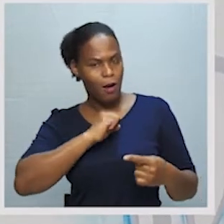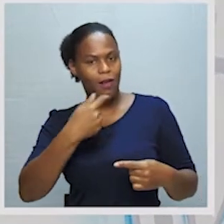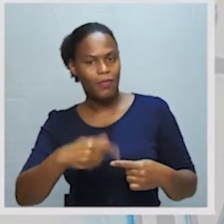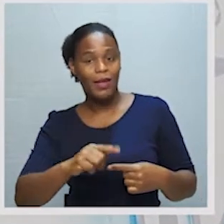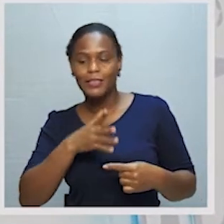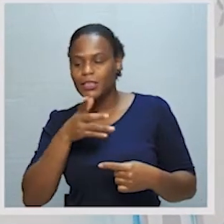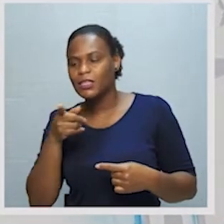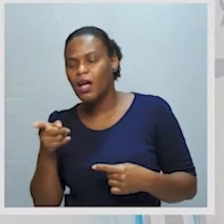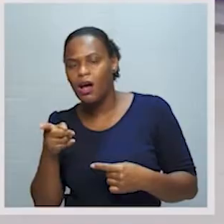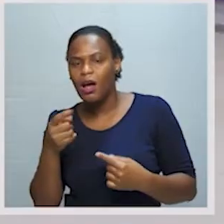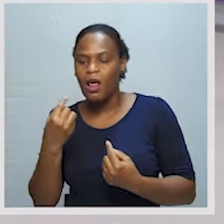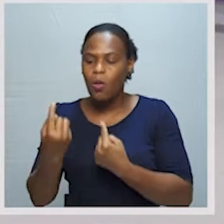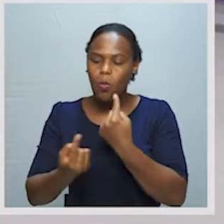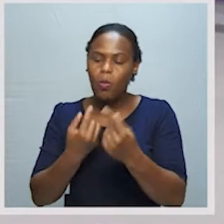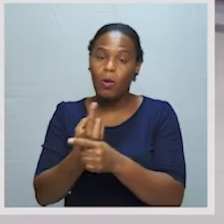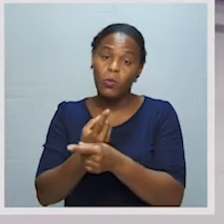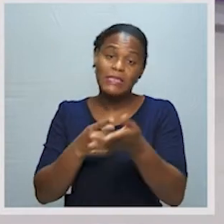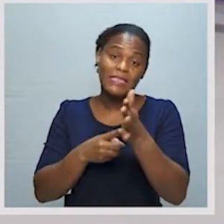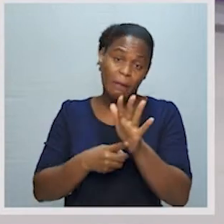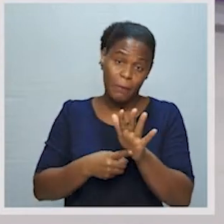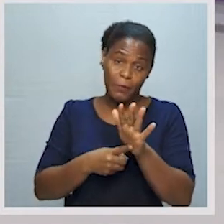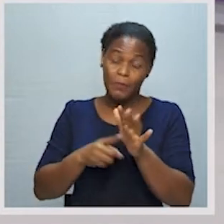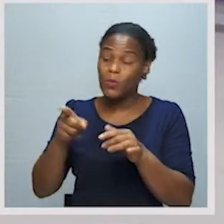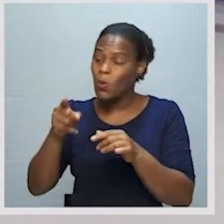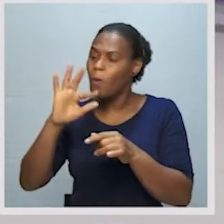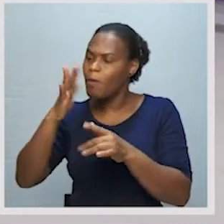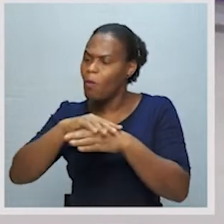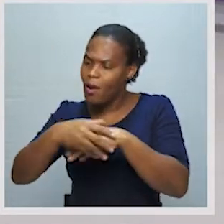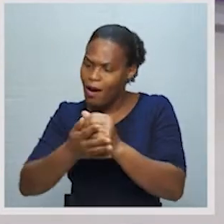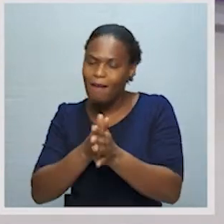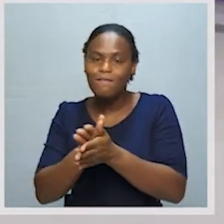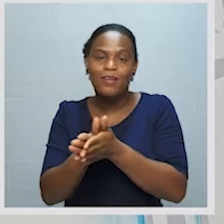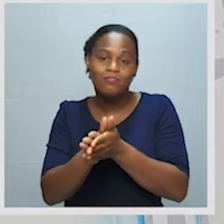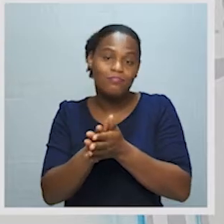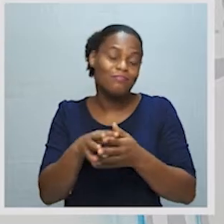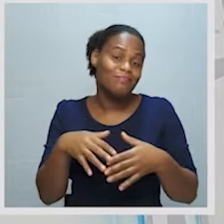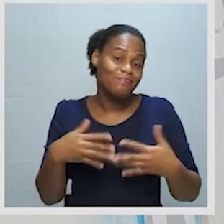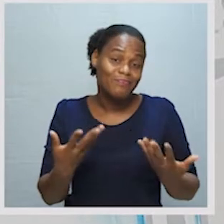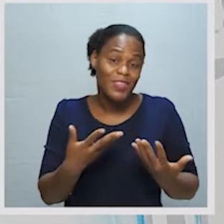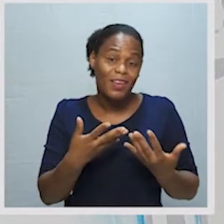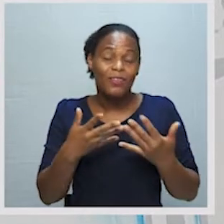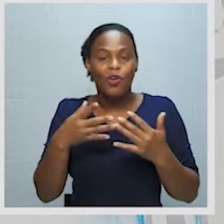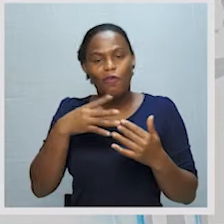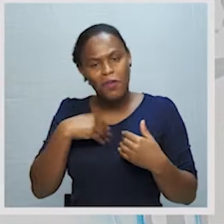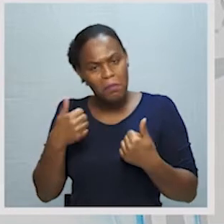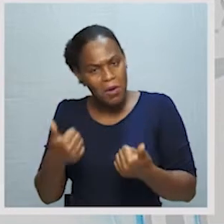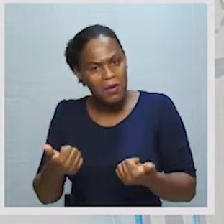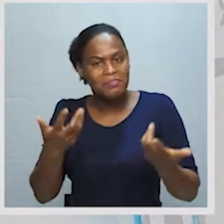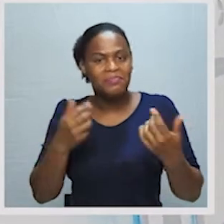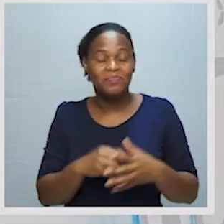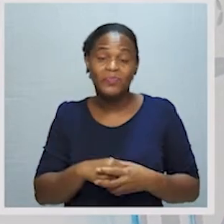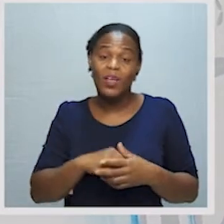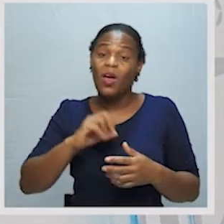objetivo de dizer para ele algo, por exemplo, lavar as mãos, fiquem